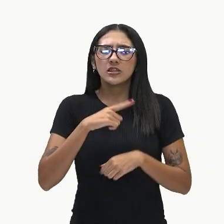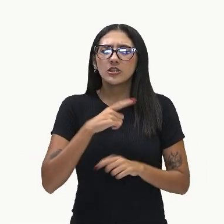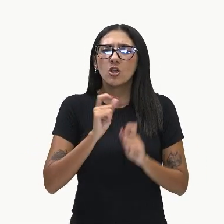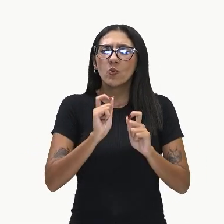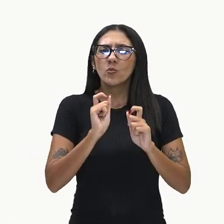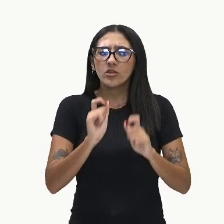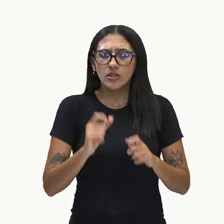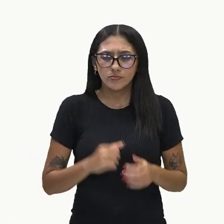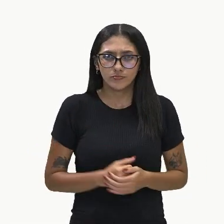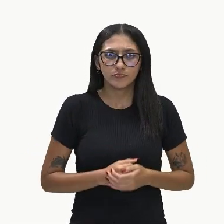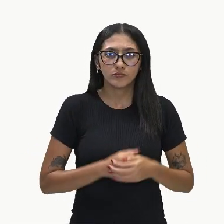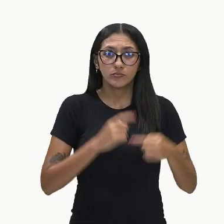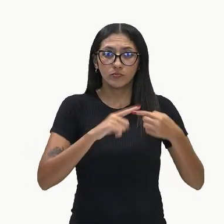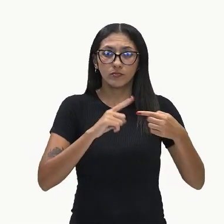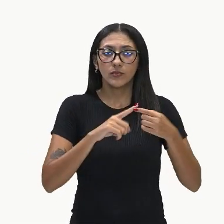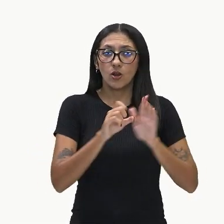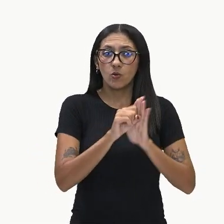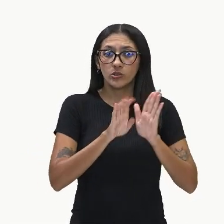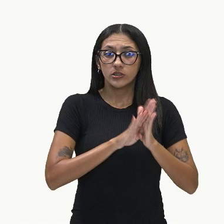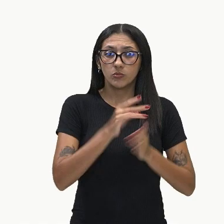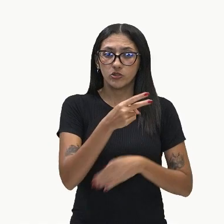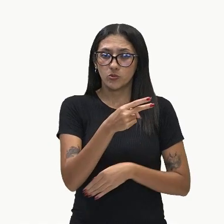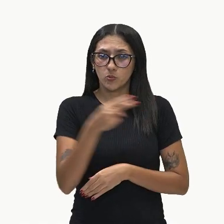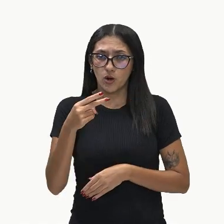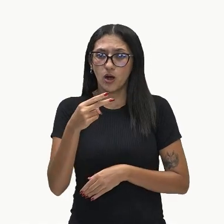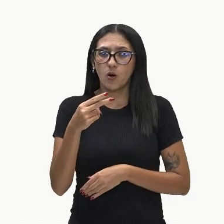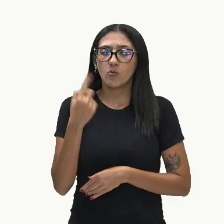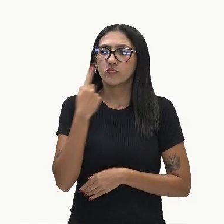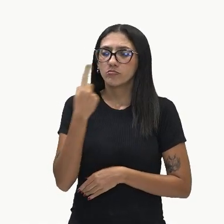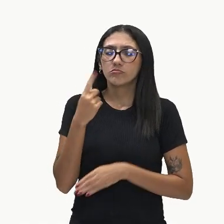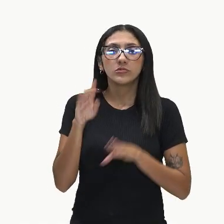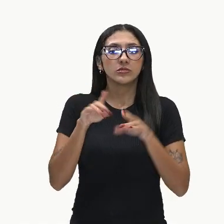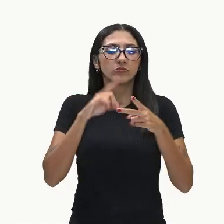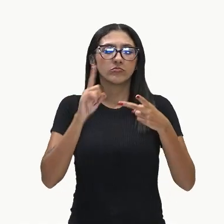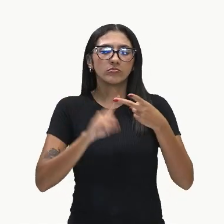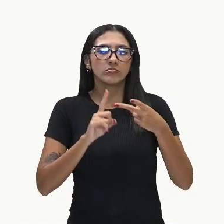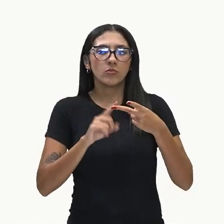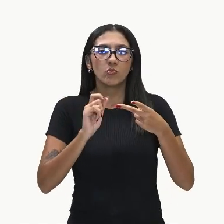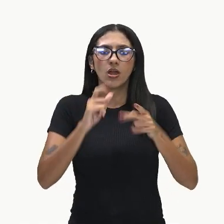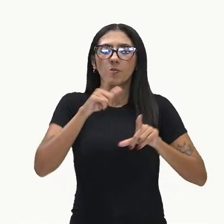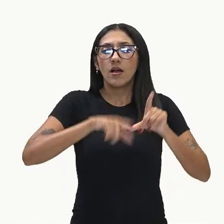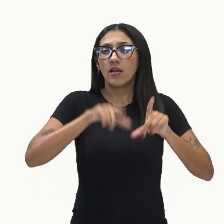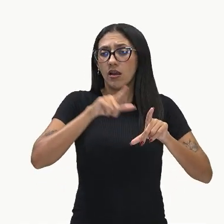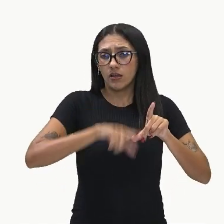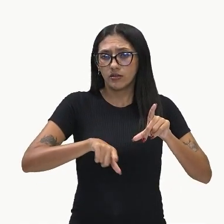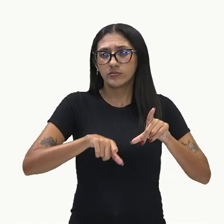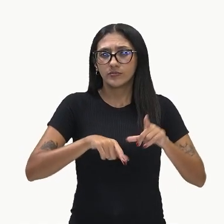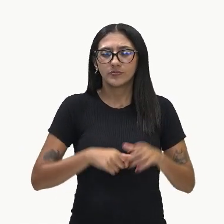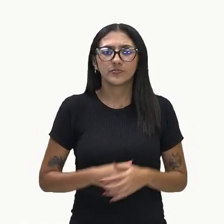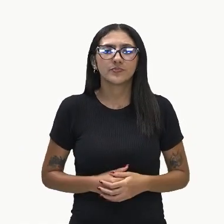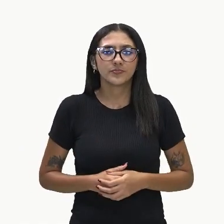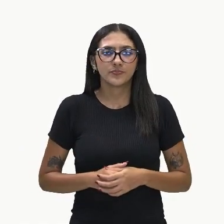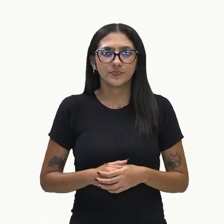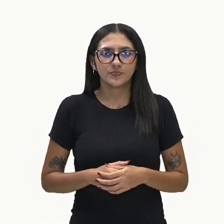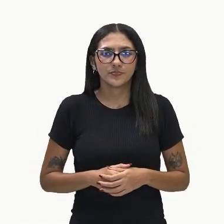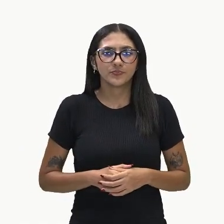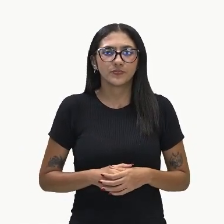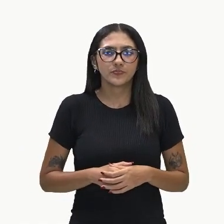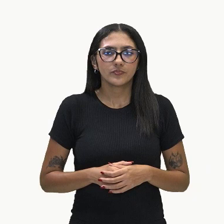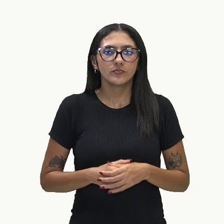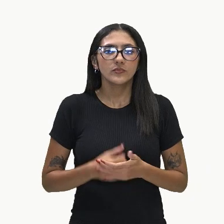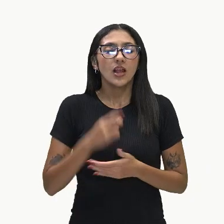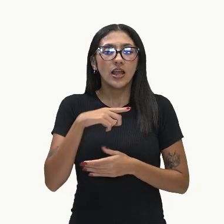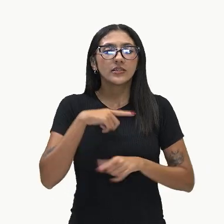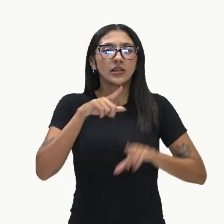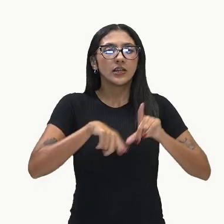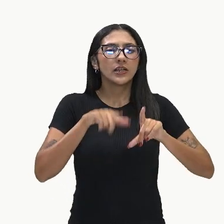sinal de igual e também uma letra, ok? E essas letras a gente